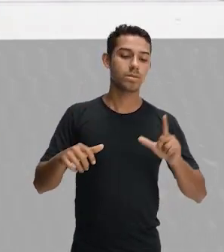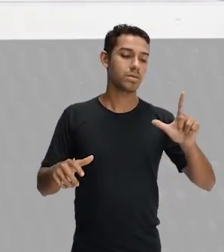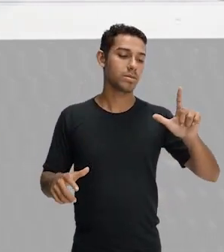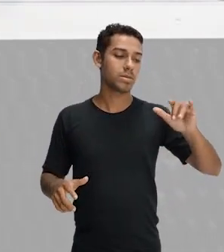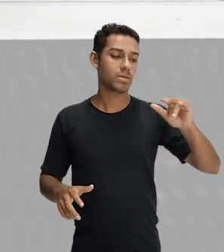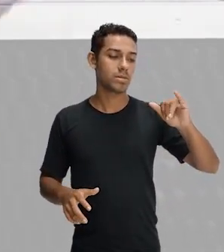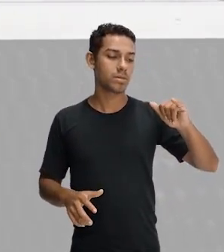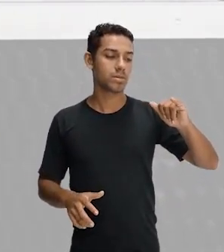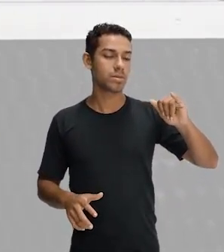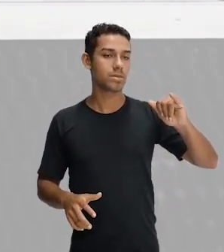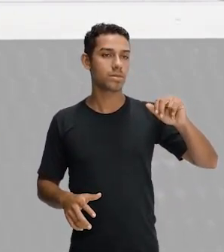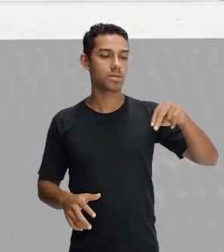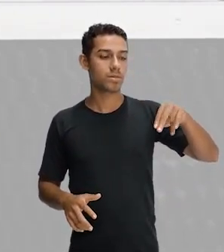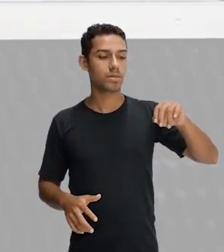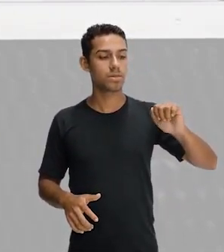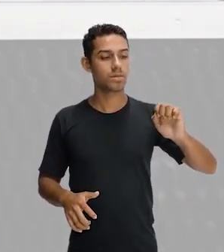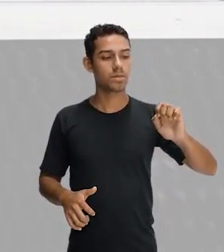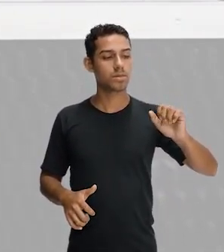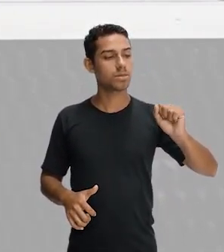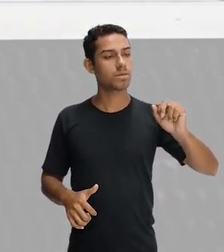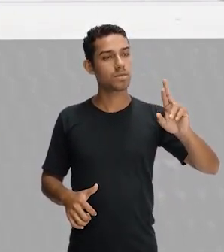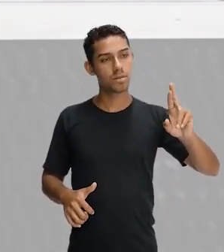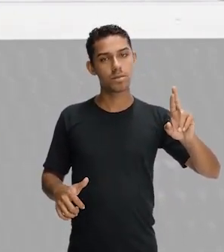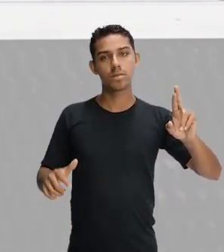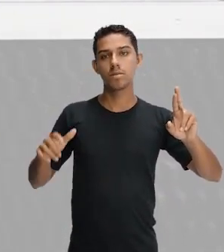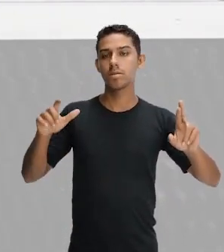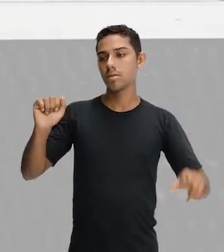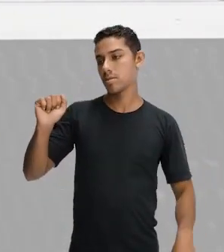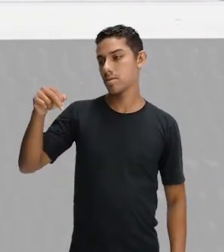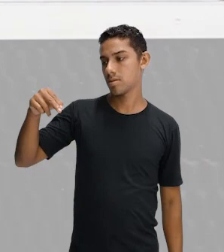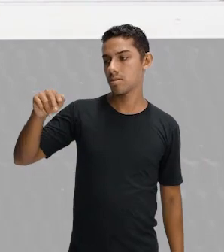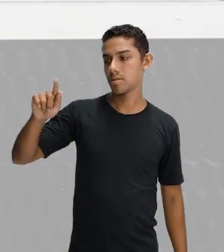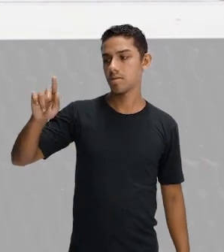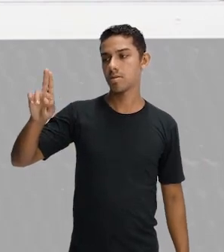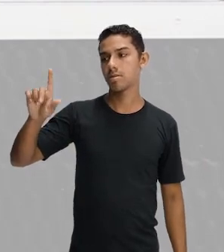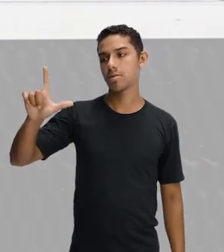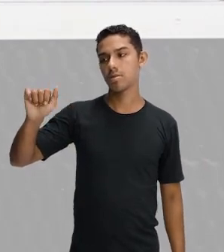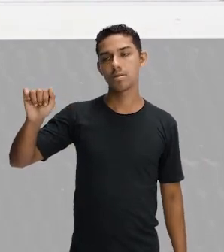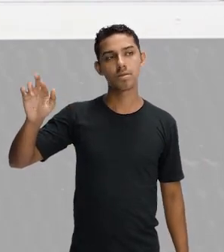Linear, angular. Tá ok? Para quem não lembra,